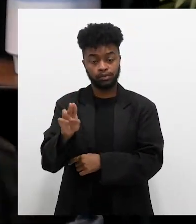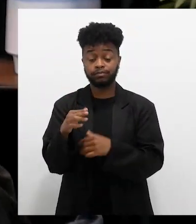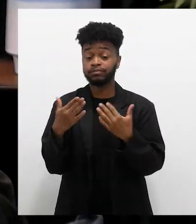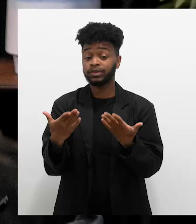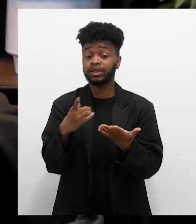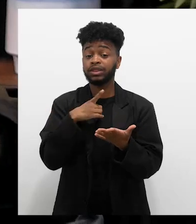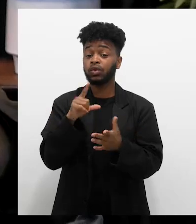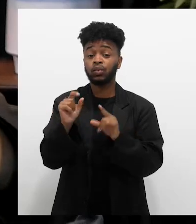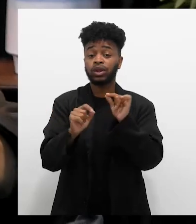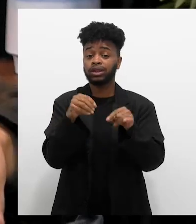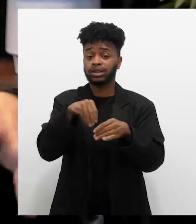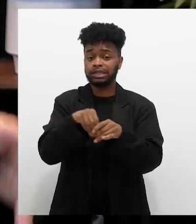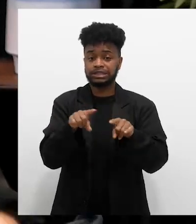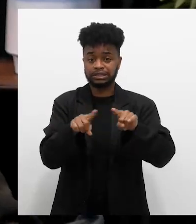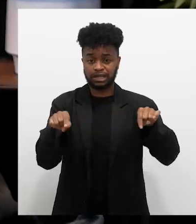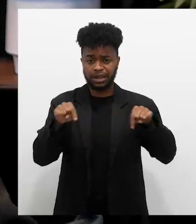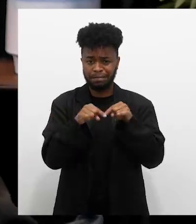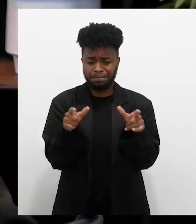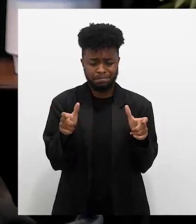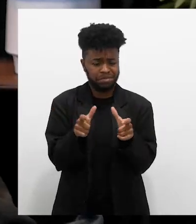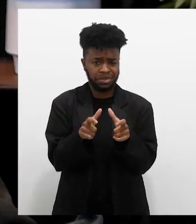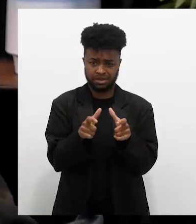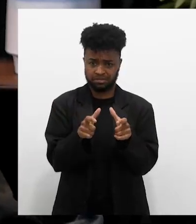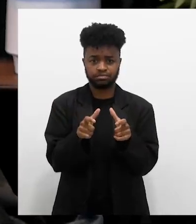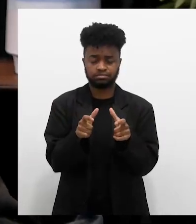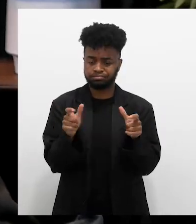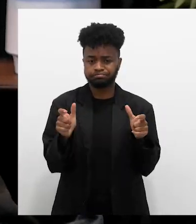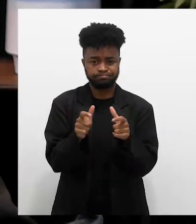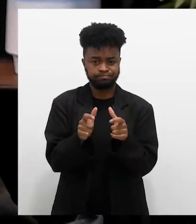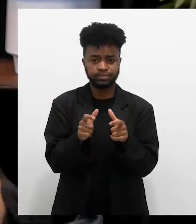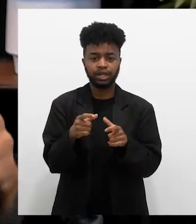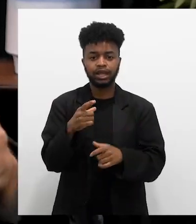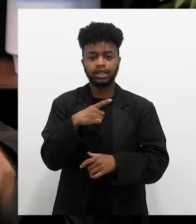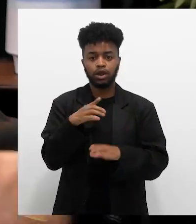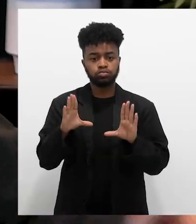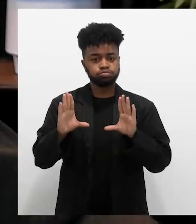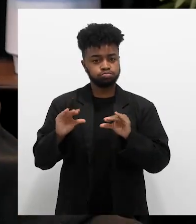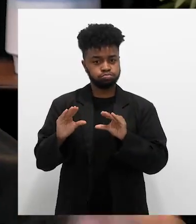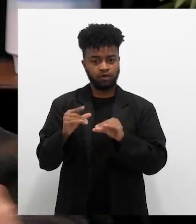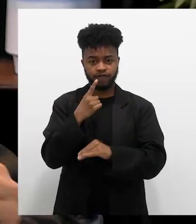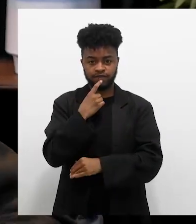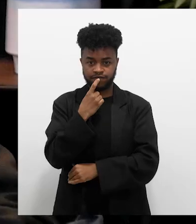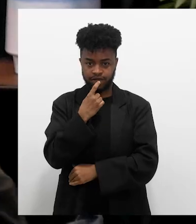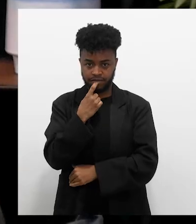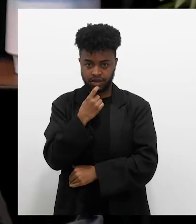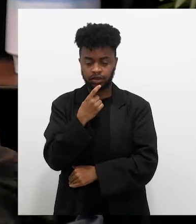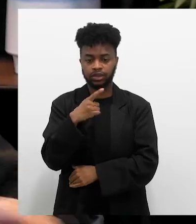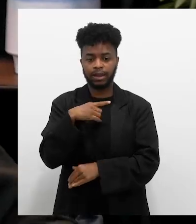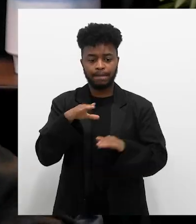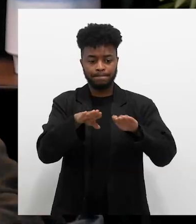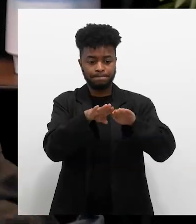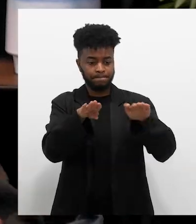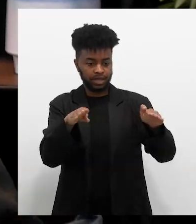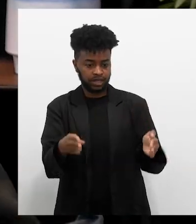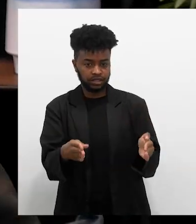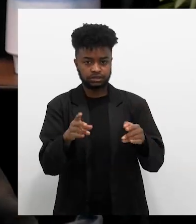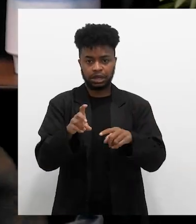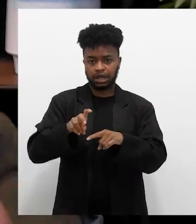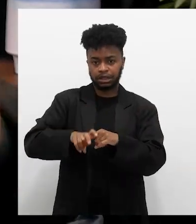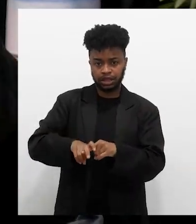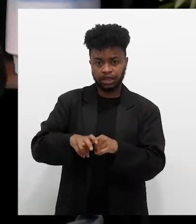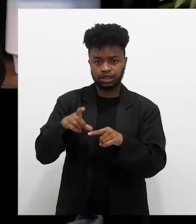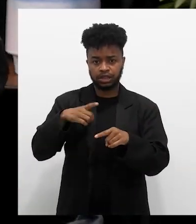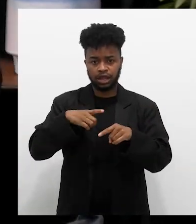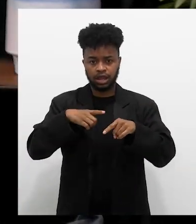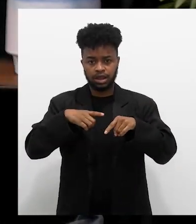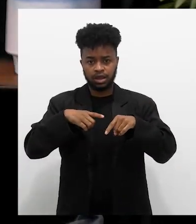que que tem? É uma sala pequena, né? Muito pequena, ela tem um sofá vermelho, uma mesa, uma cadeira,